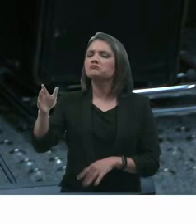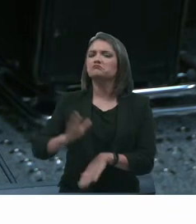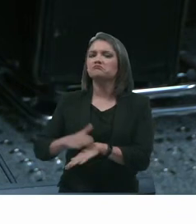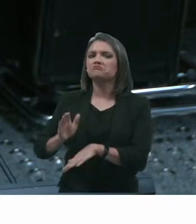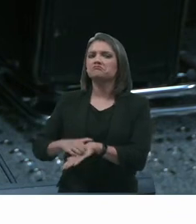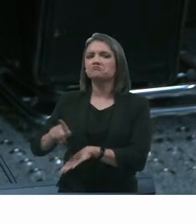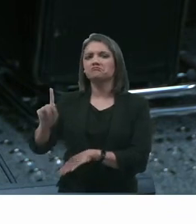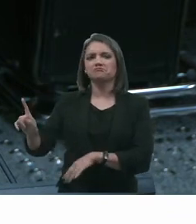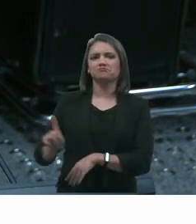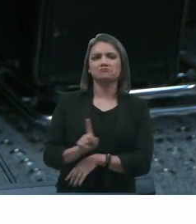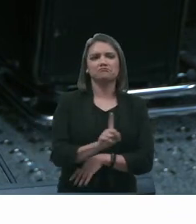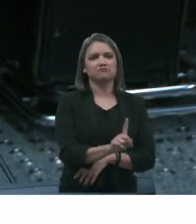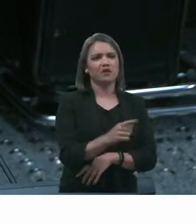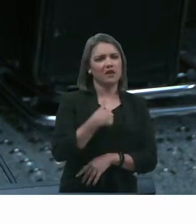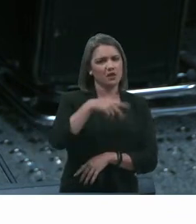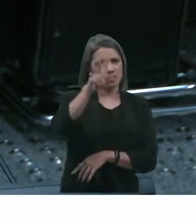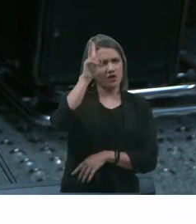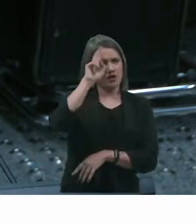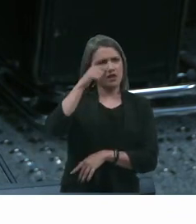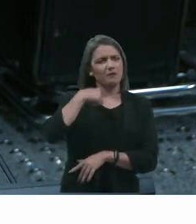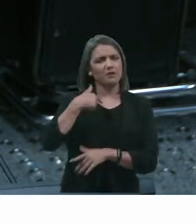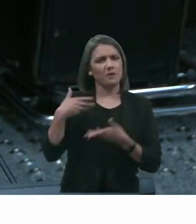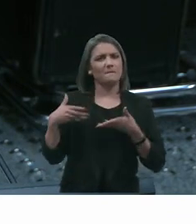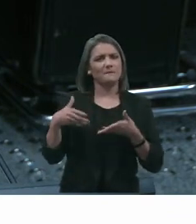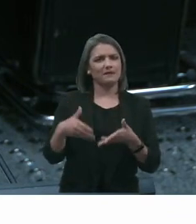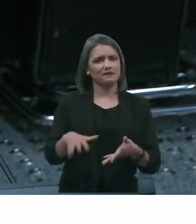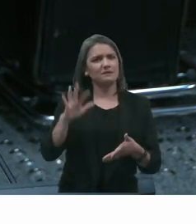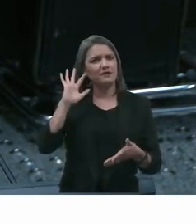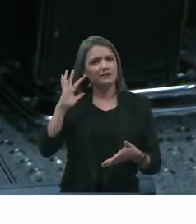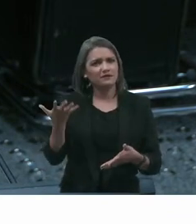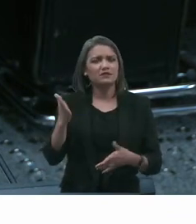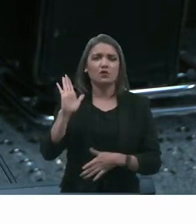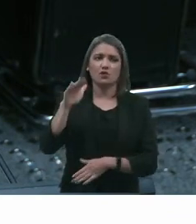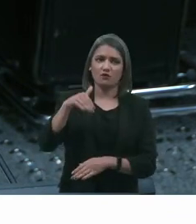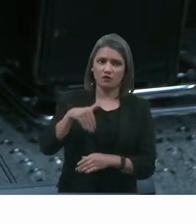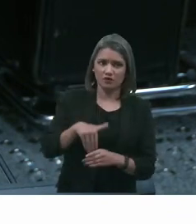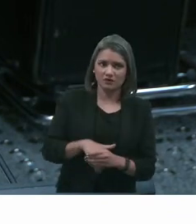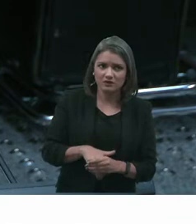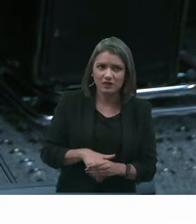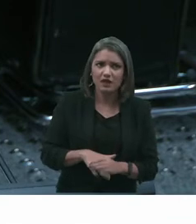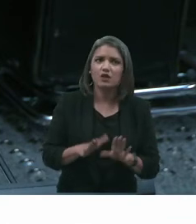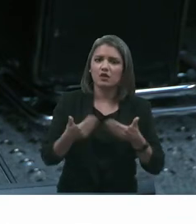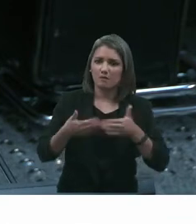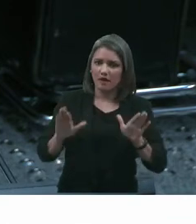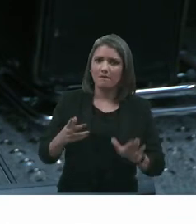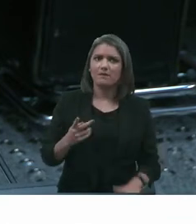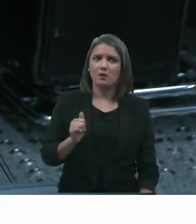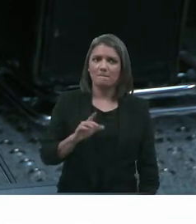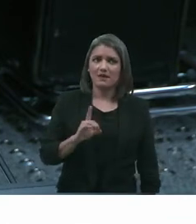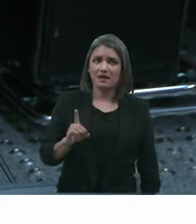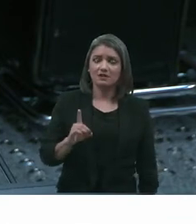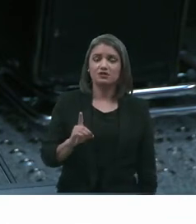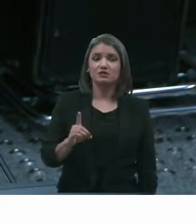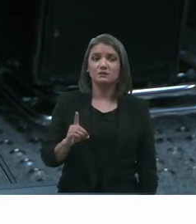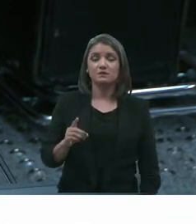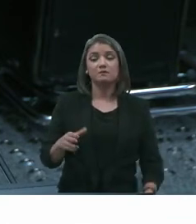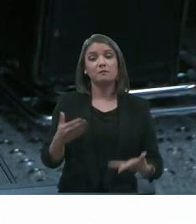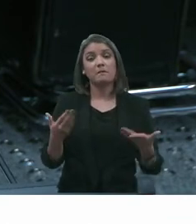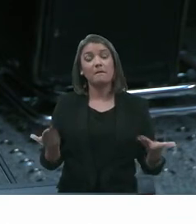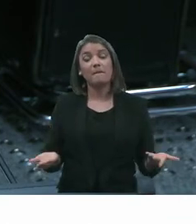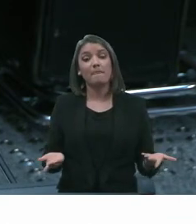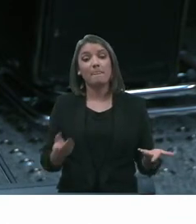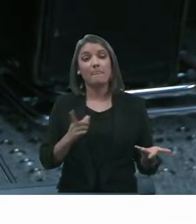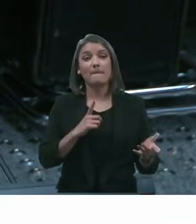instauração, me lembro até que participei da decisão e votei no sentido de abertura do PAD, que houve aí